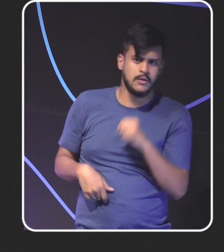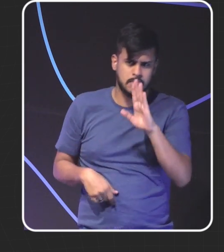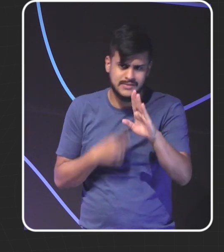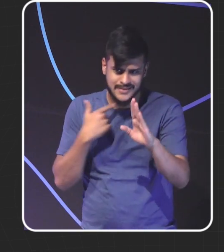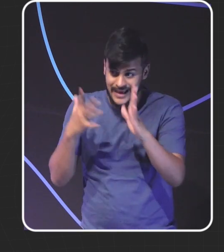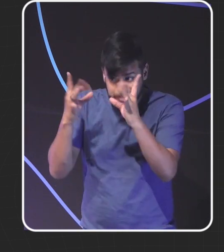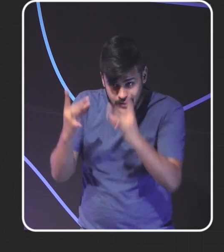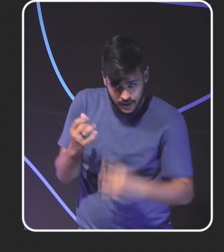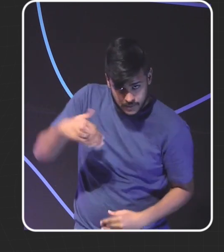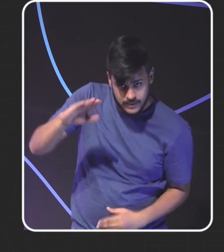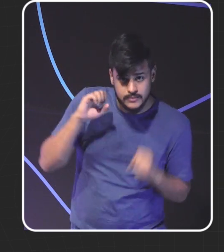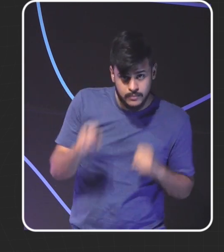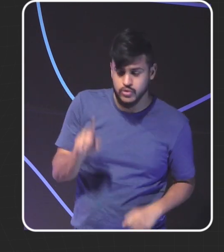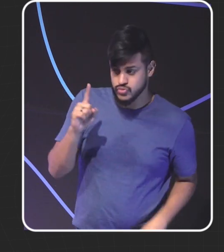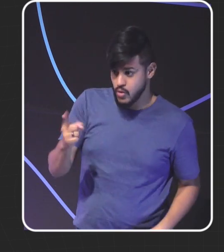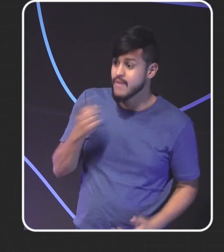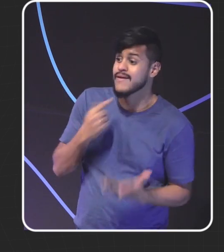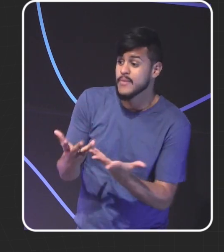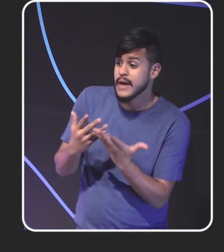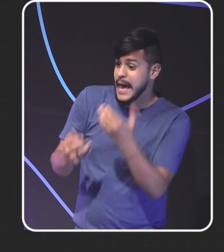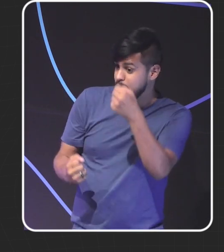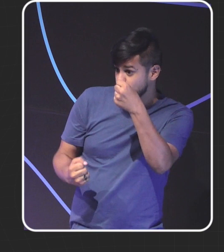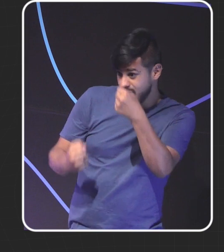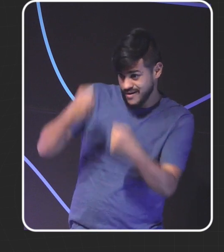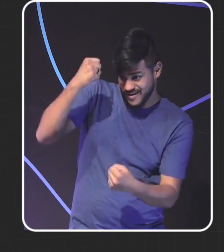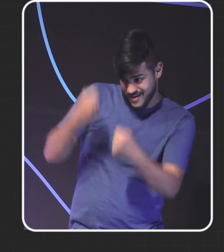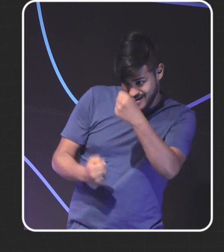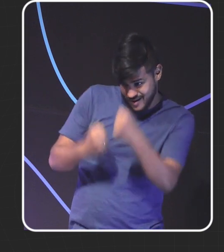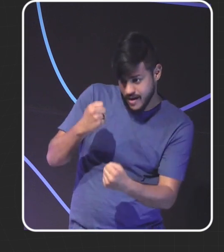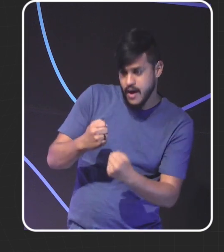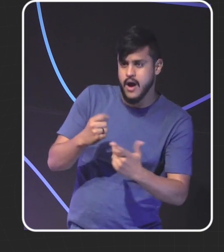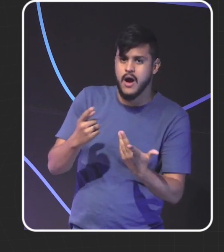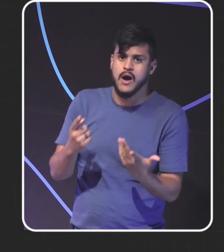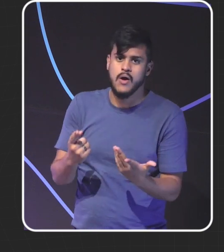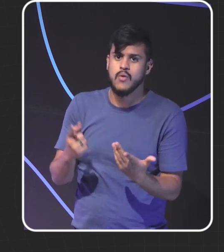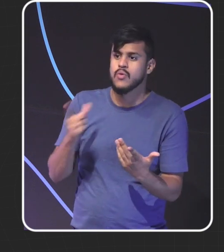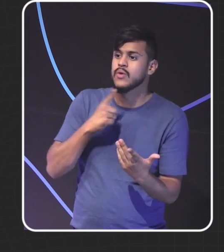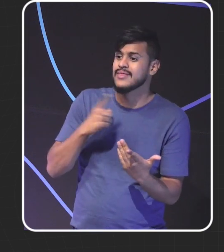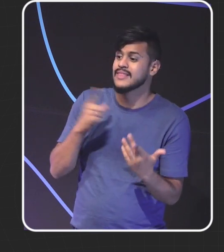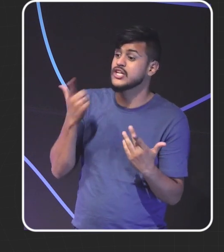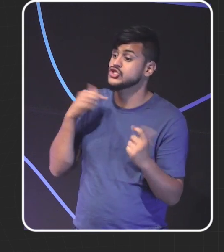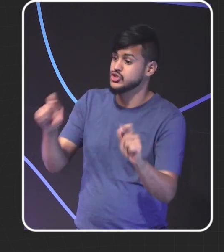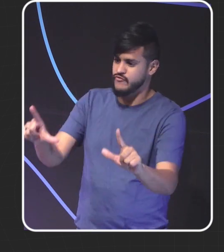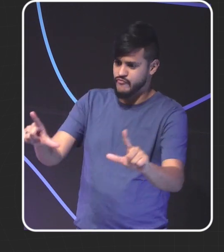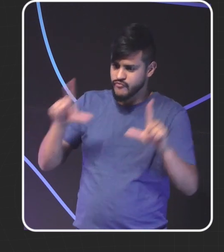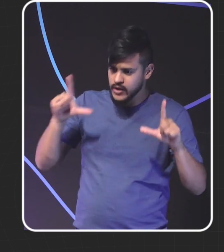pode ser mais específico, não, eu quero um carro de frente,